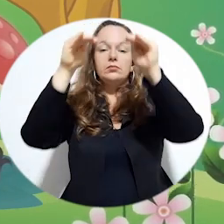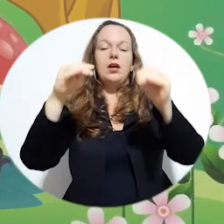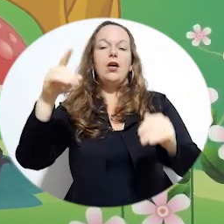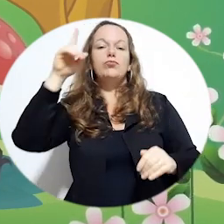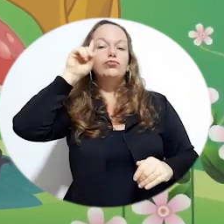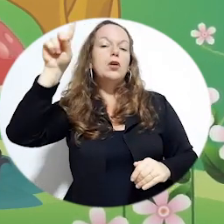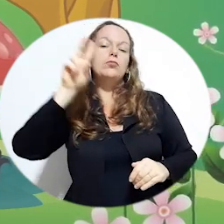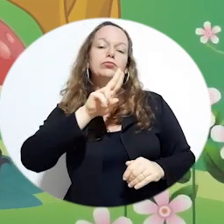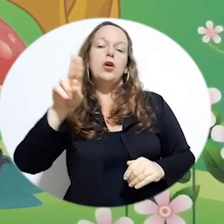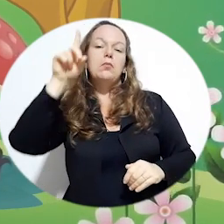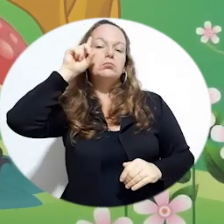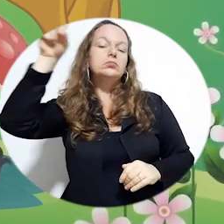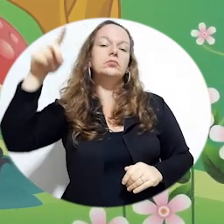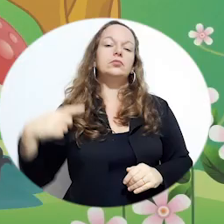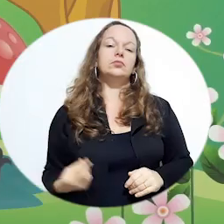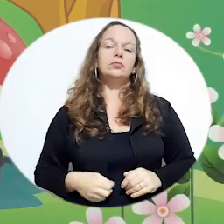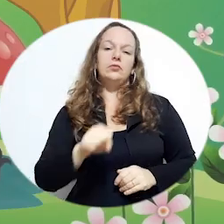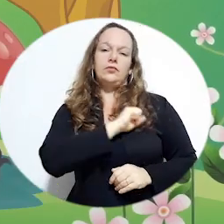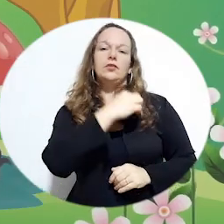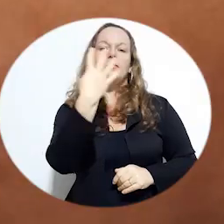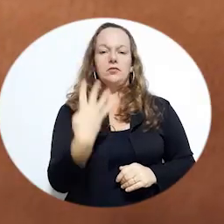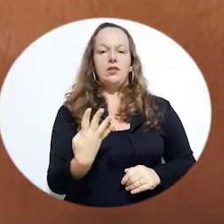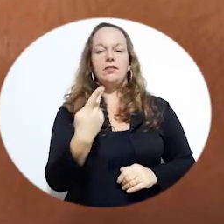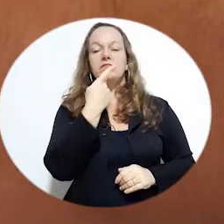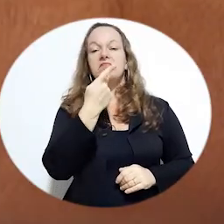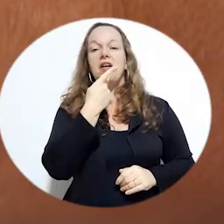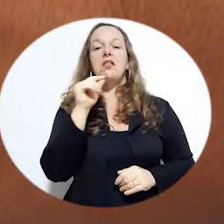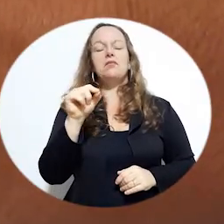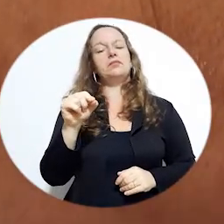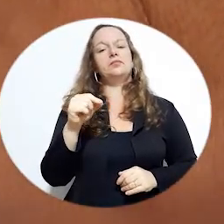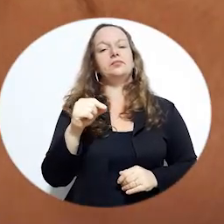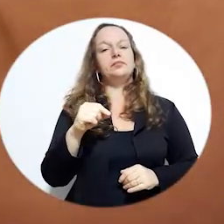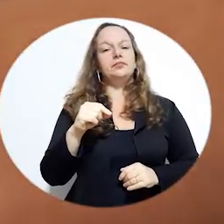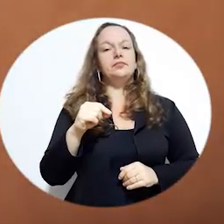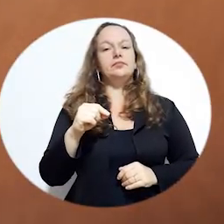nome de Deus. O quarto mandamento diz: